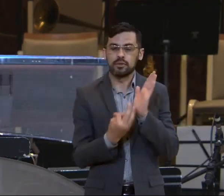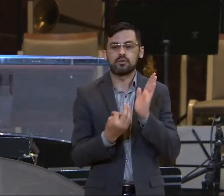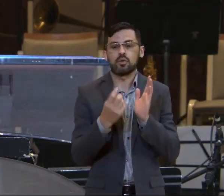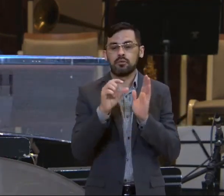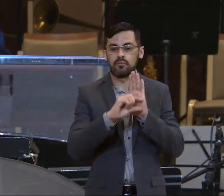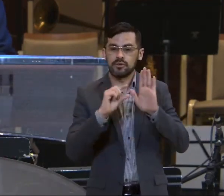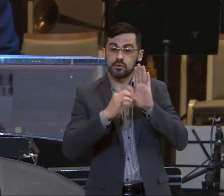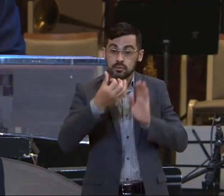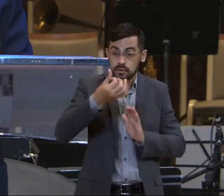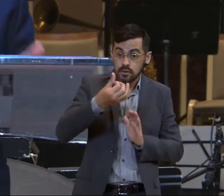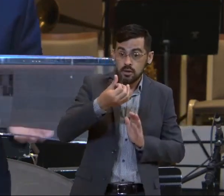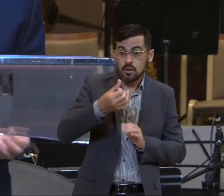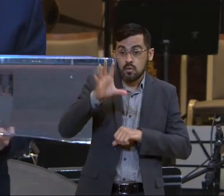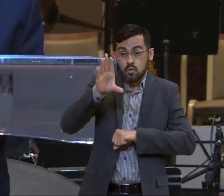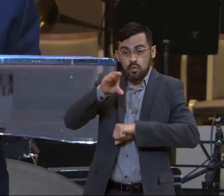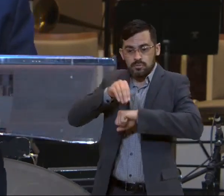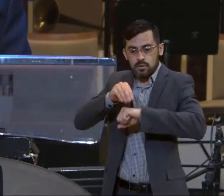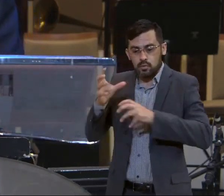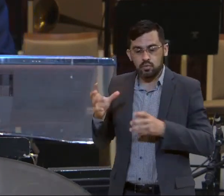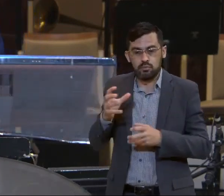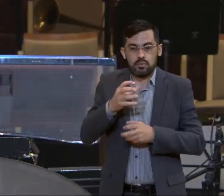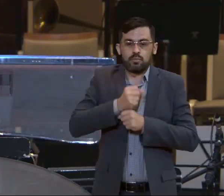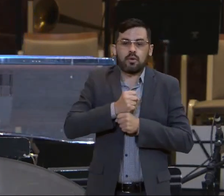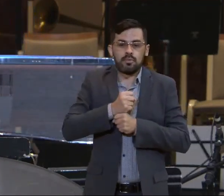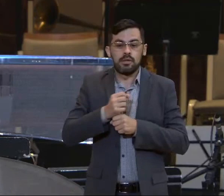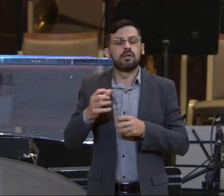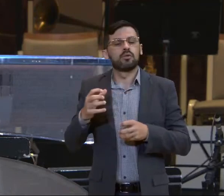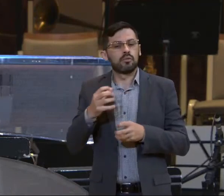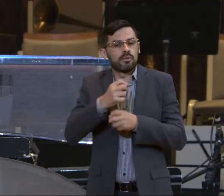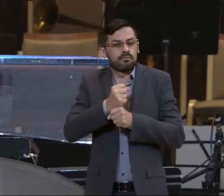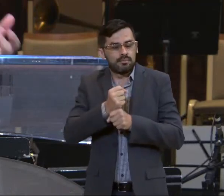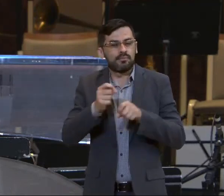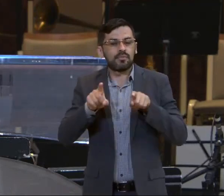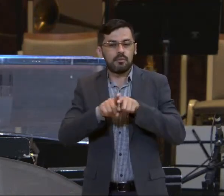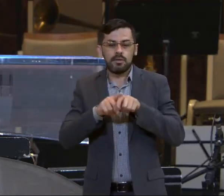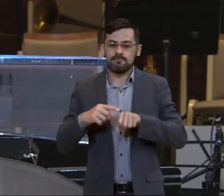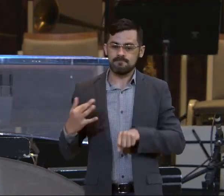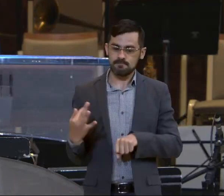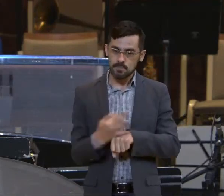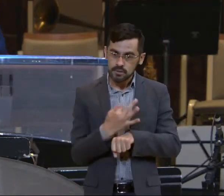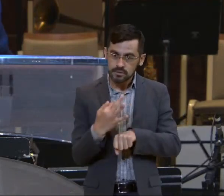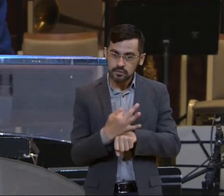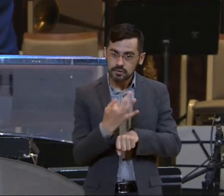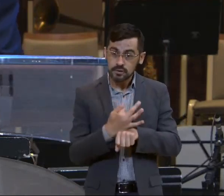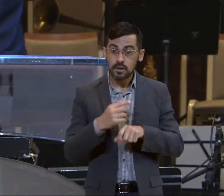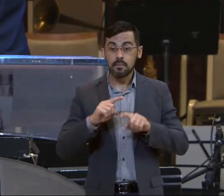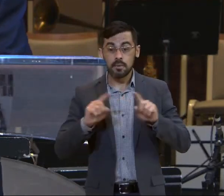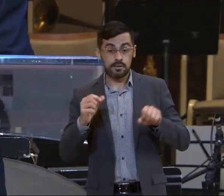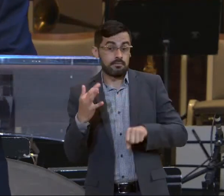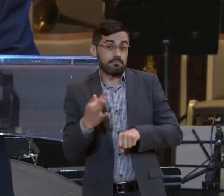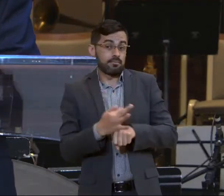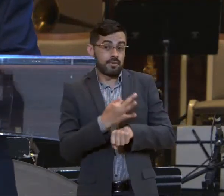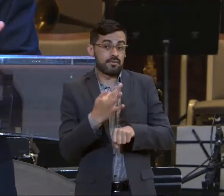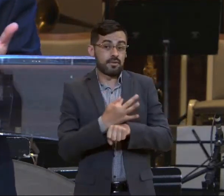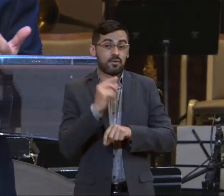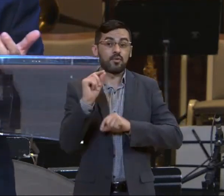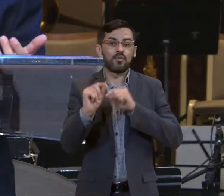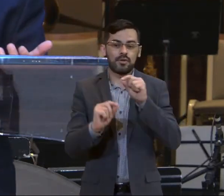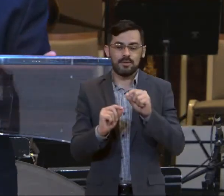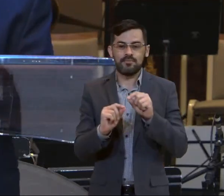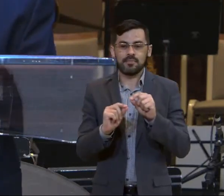ao conhecimento, o domínio próprio, e ao domínio próprio, a perseverança, e à perseverança,